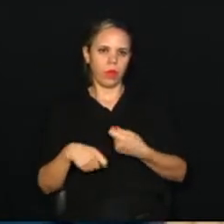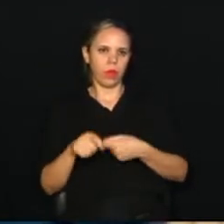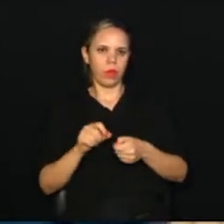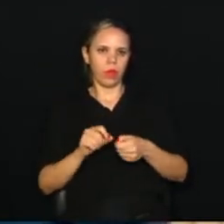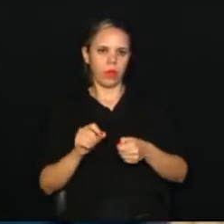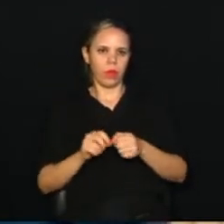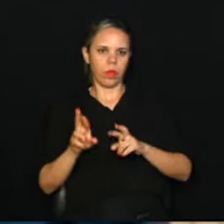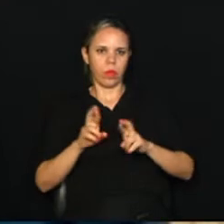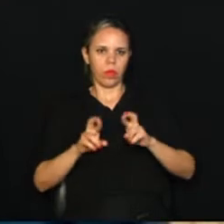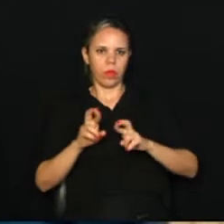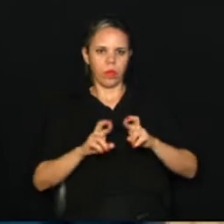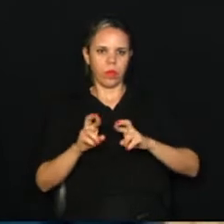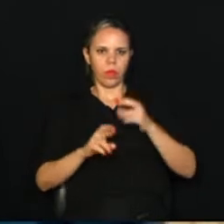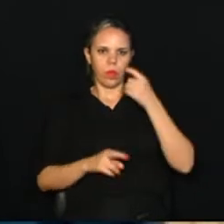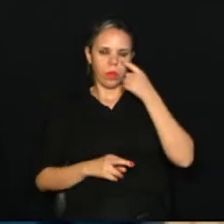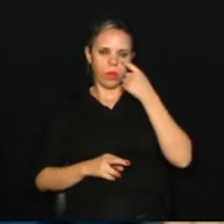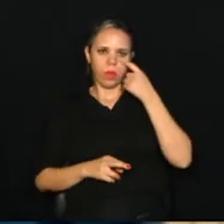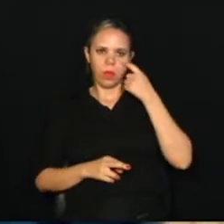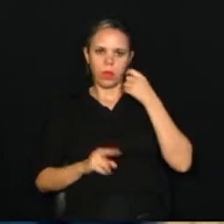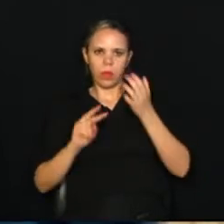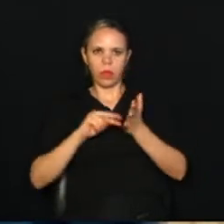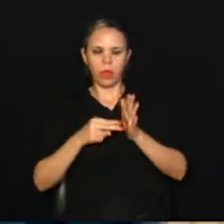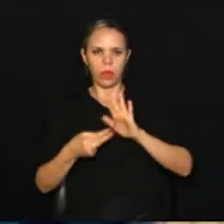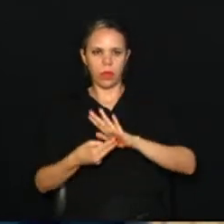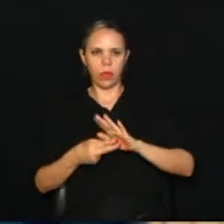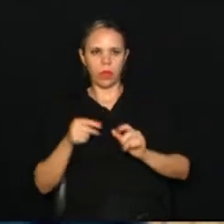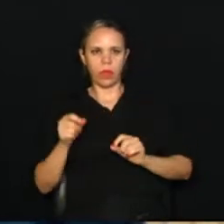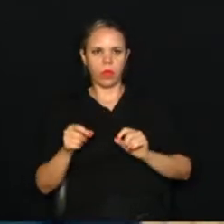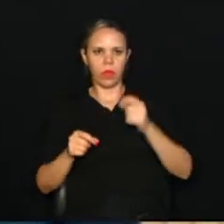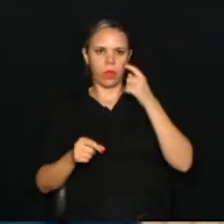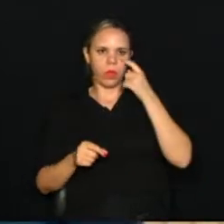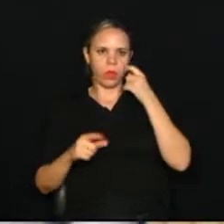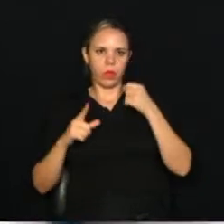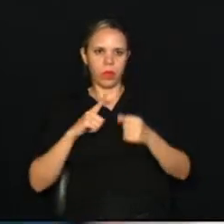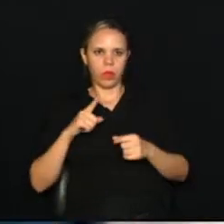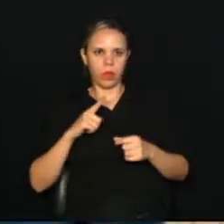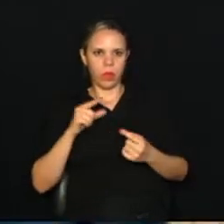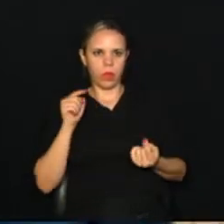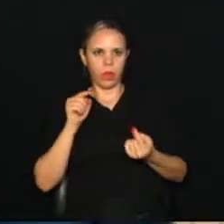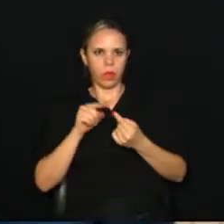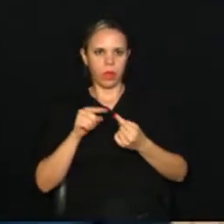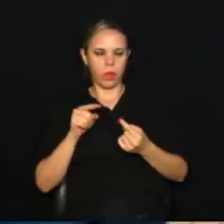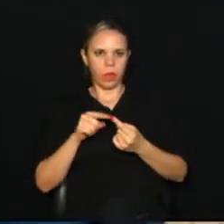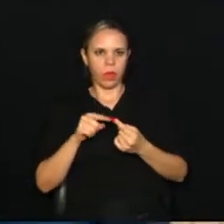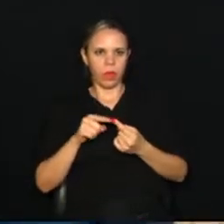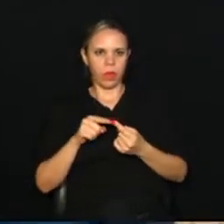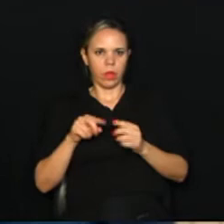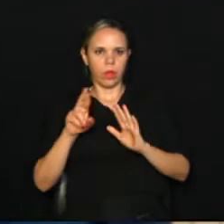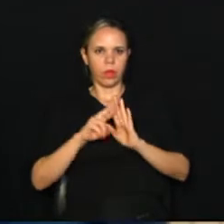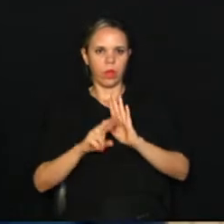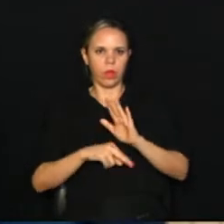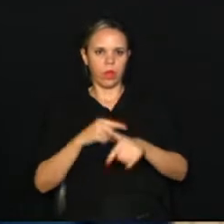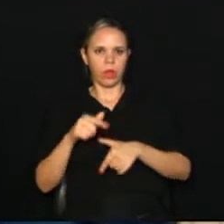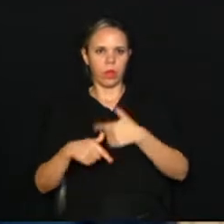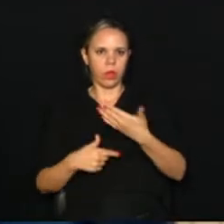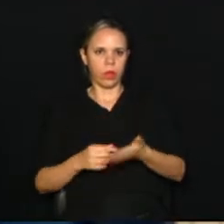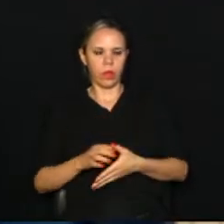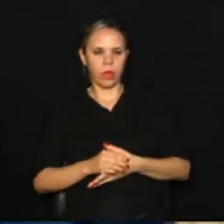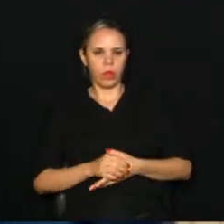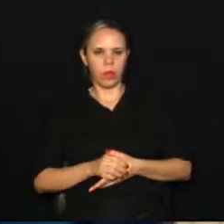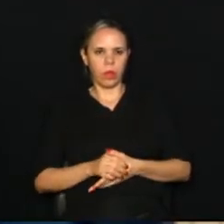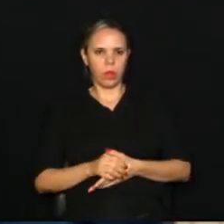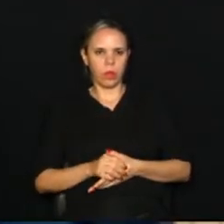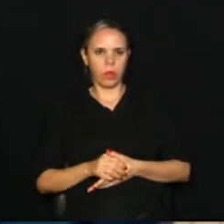Fiscal, e isso significa que há uma intenção, uma diretriz de trabalho para